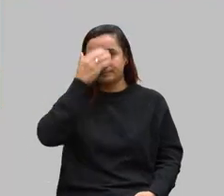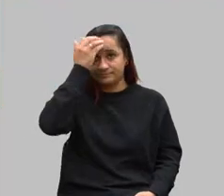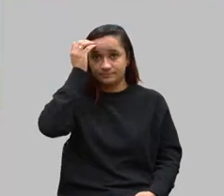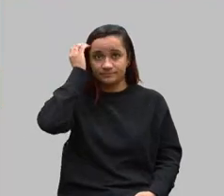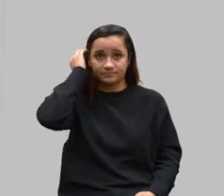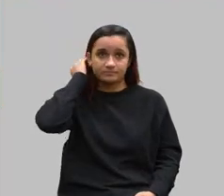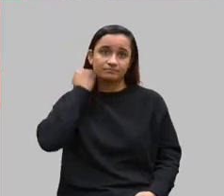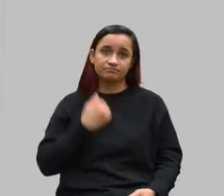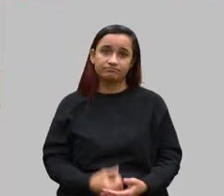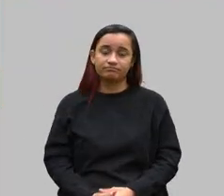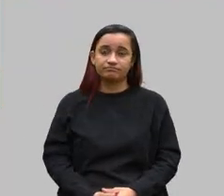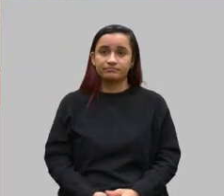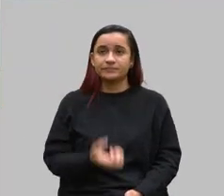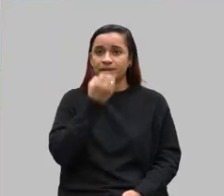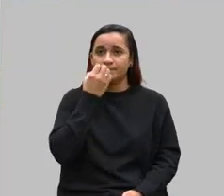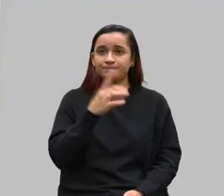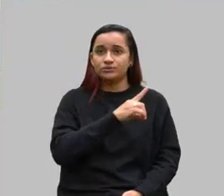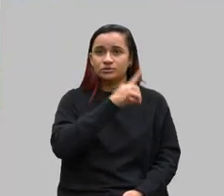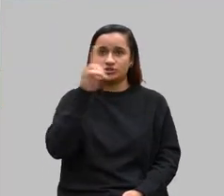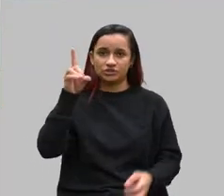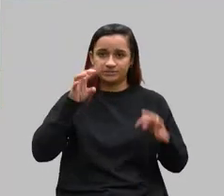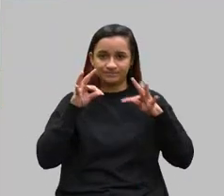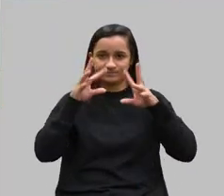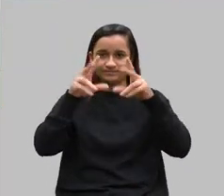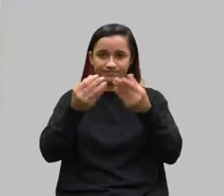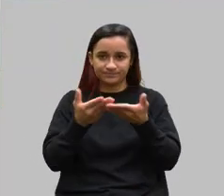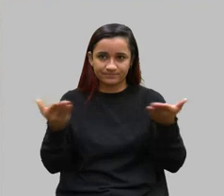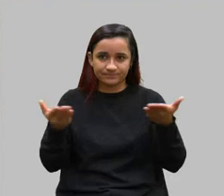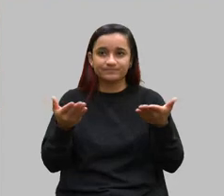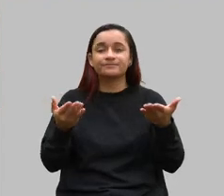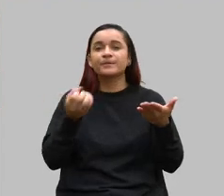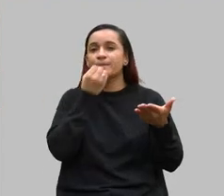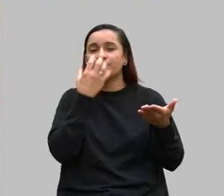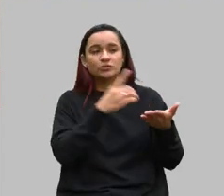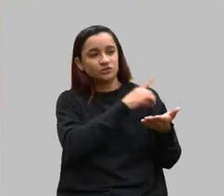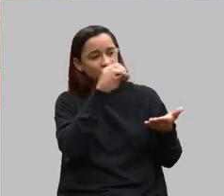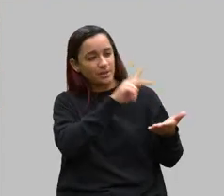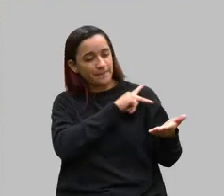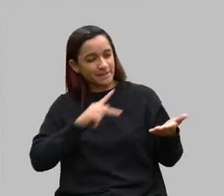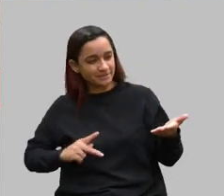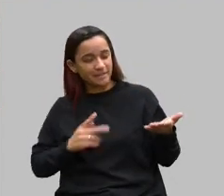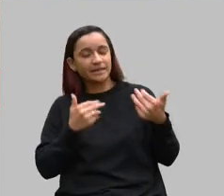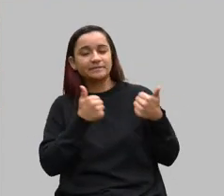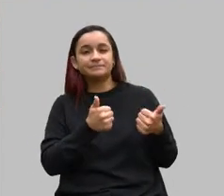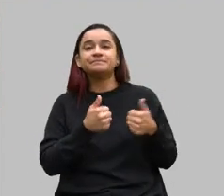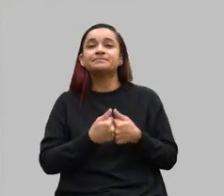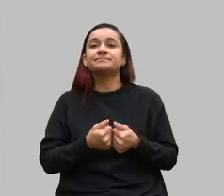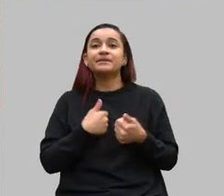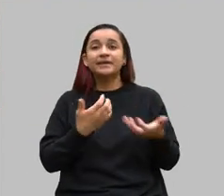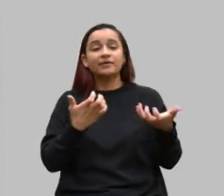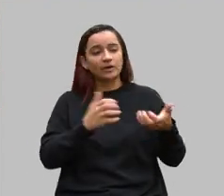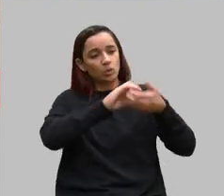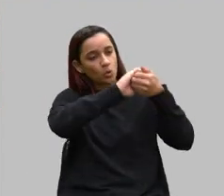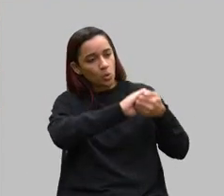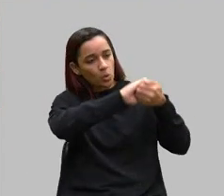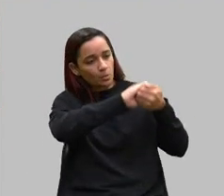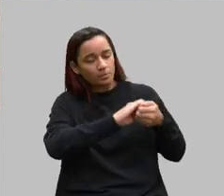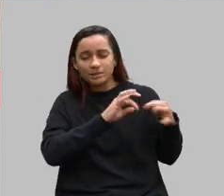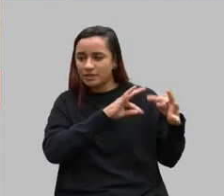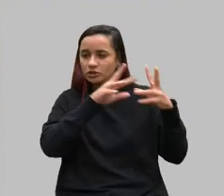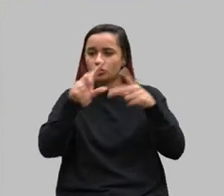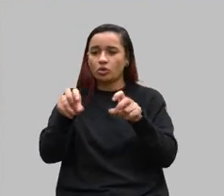Lorana Bom dia a todos bom dia presidenta em seu nome em nome do deputado João Leite quero cumprimentar a todos da